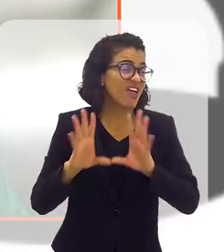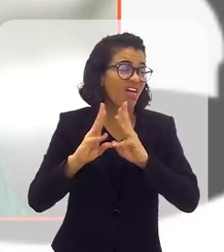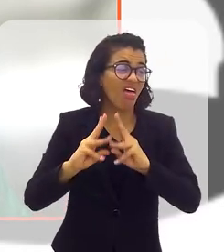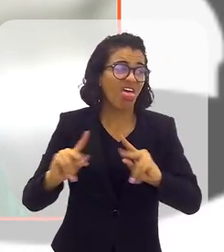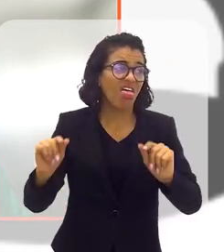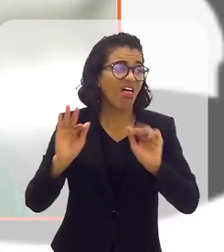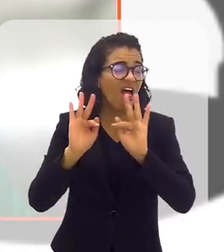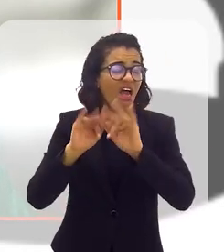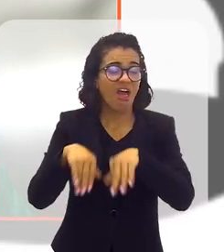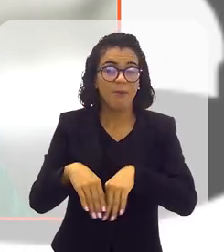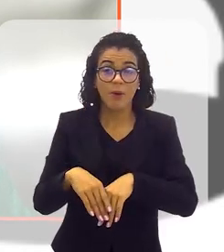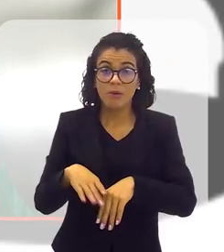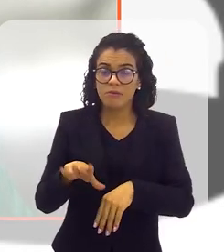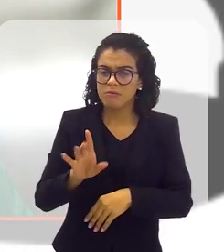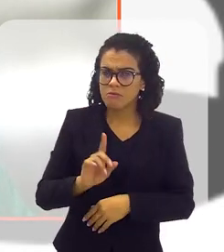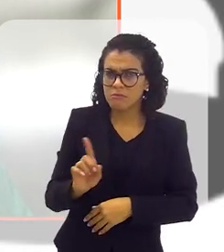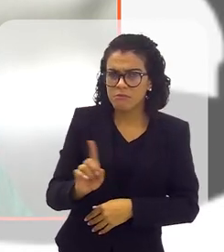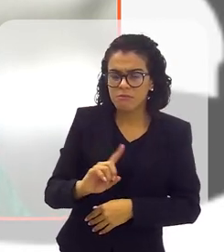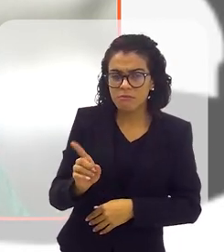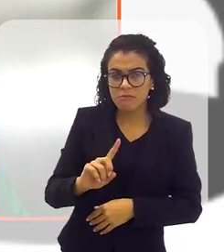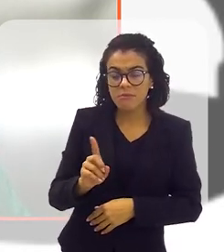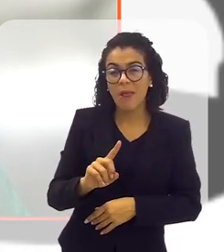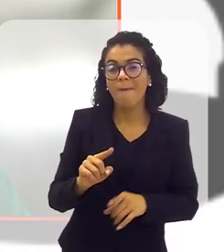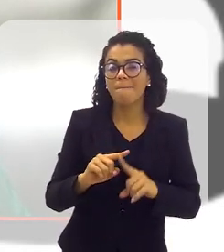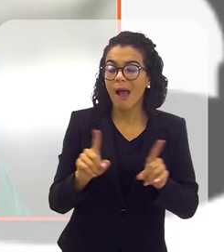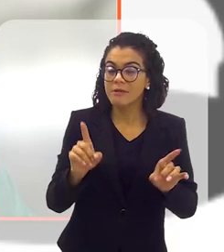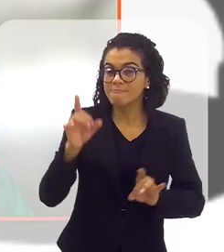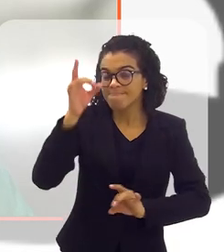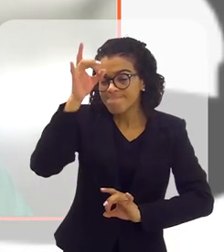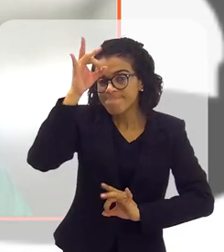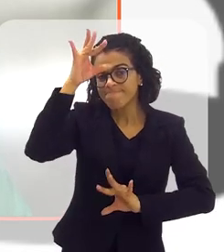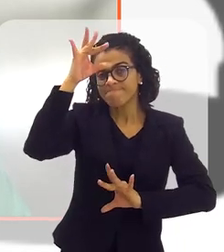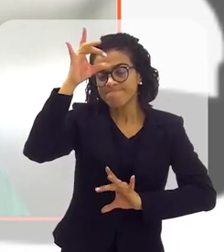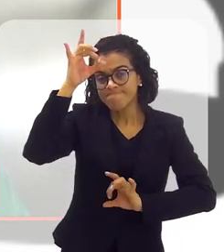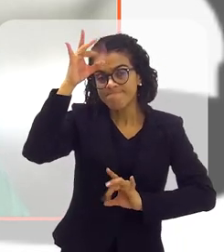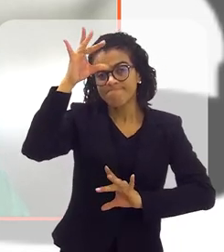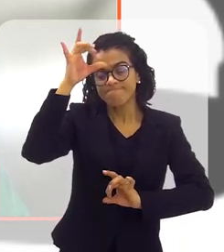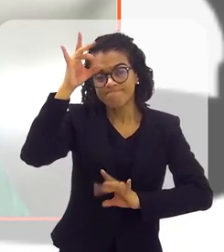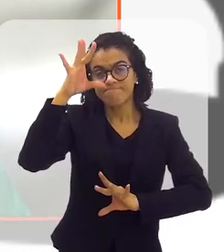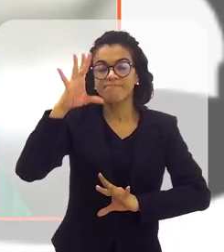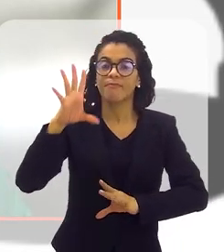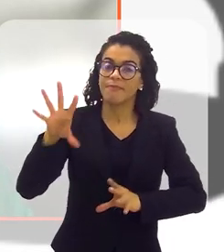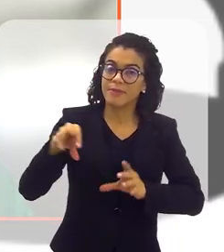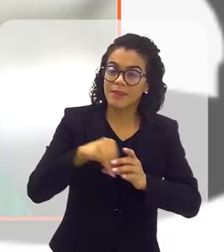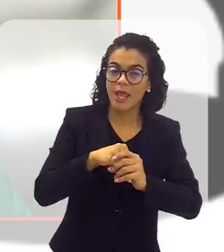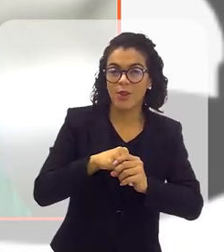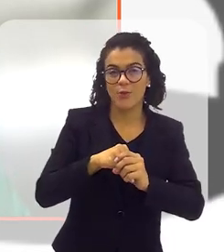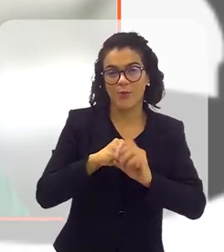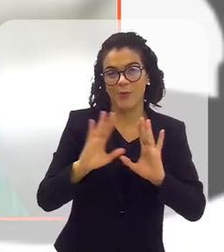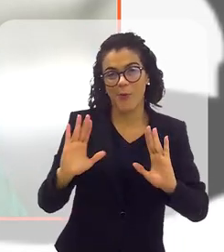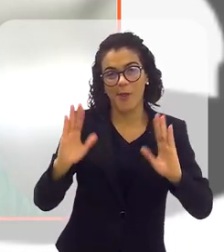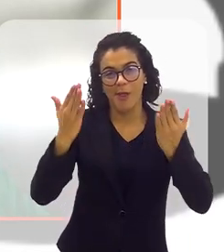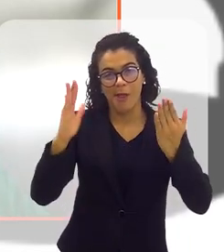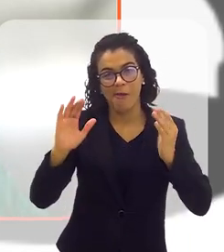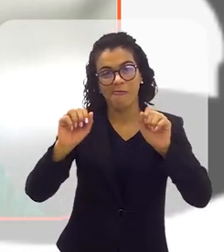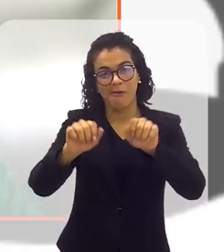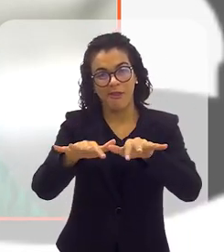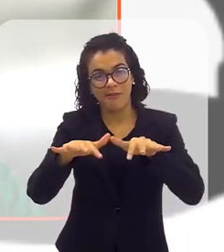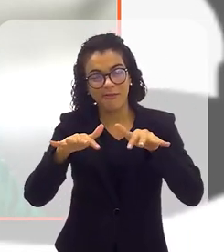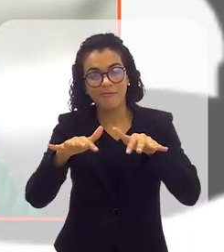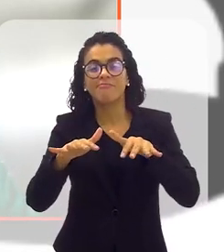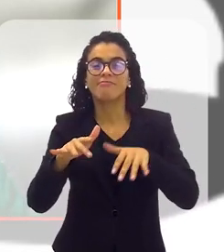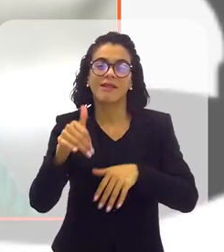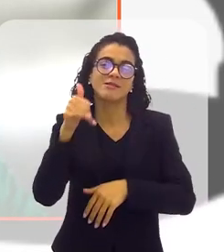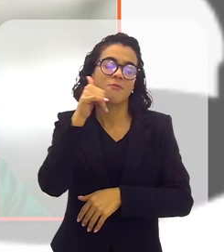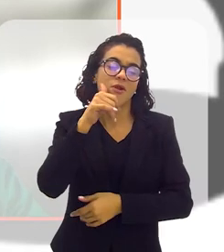de repente, com esses insights, dentro dos nossos eventos, ela vai